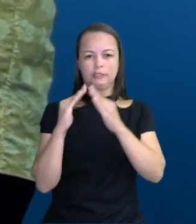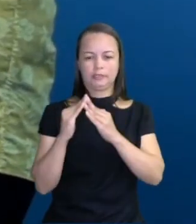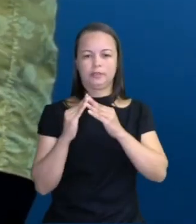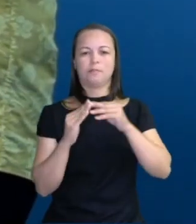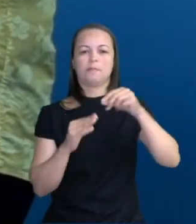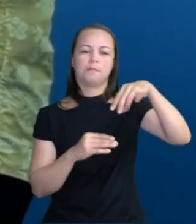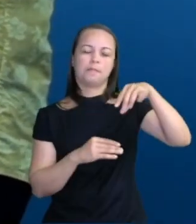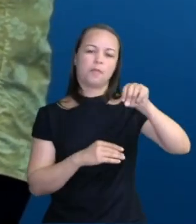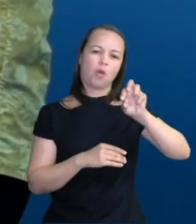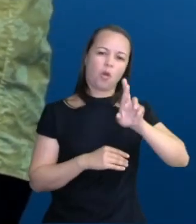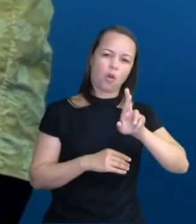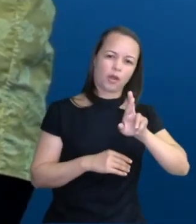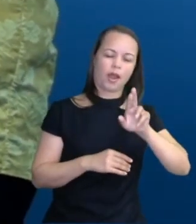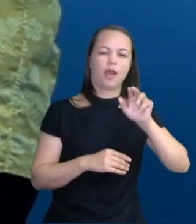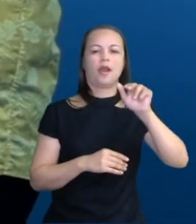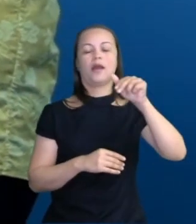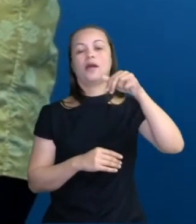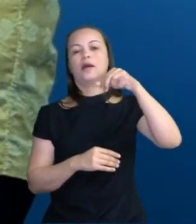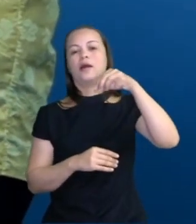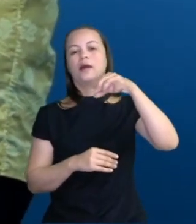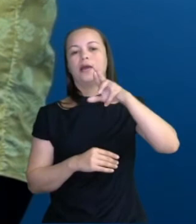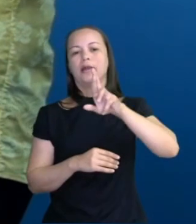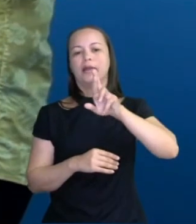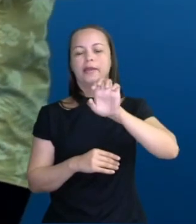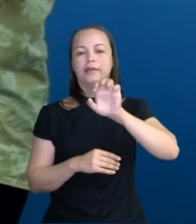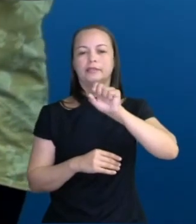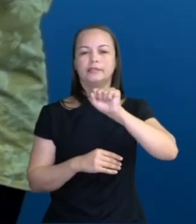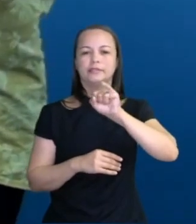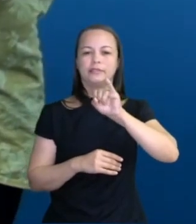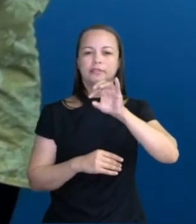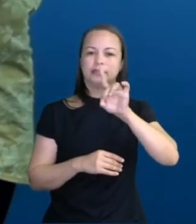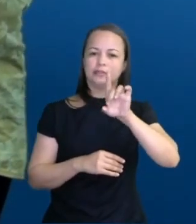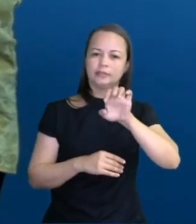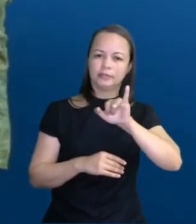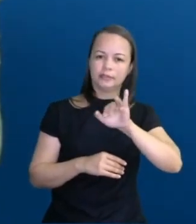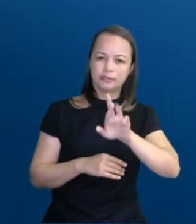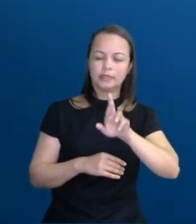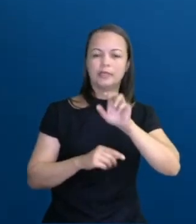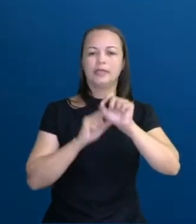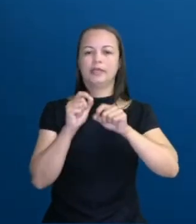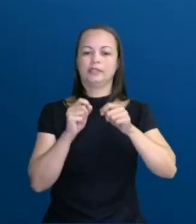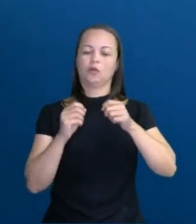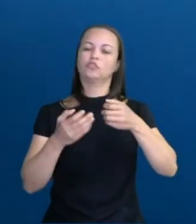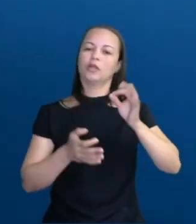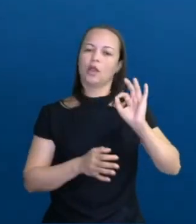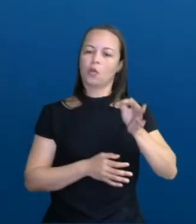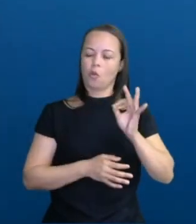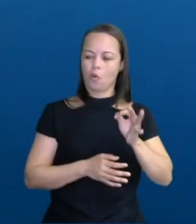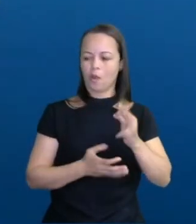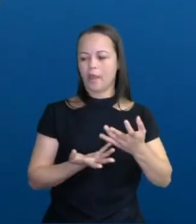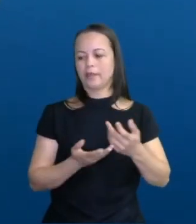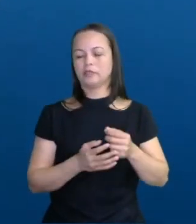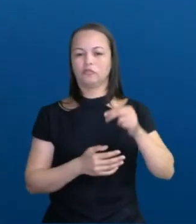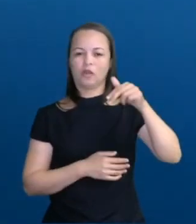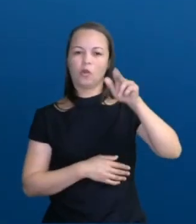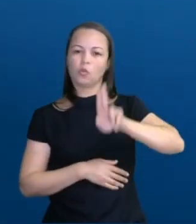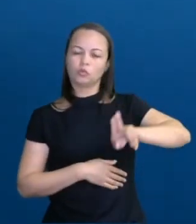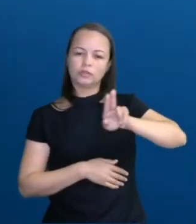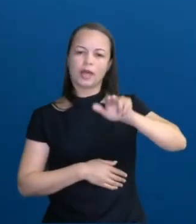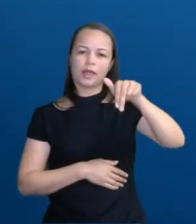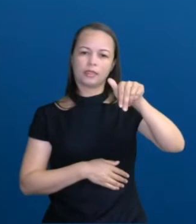em nas nos tá então está correto a